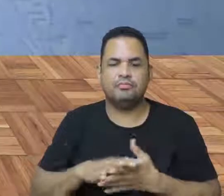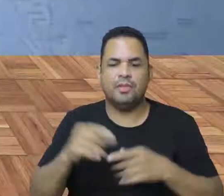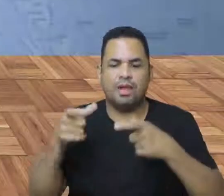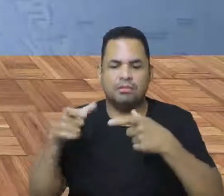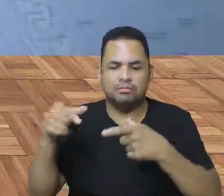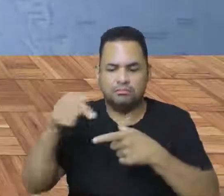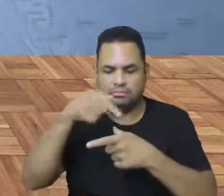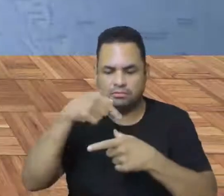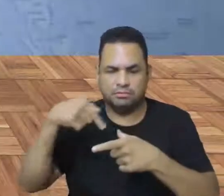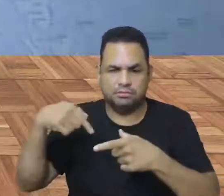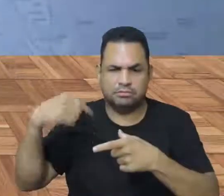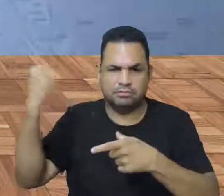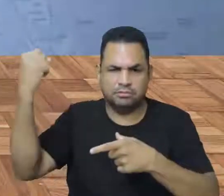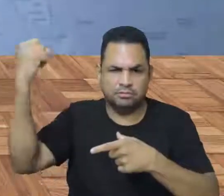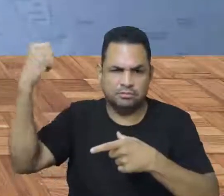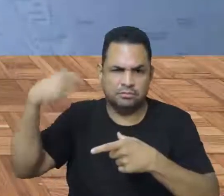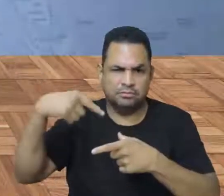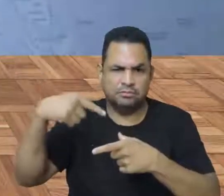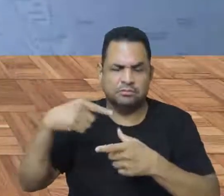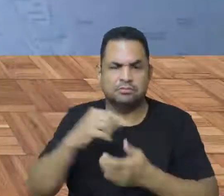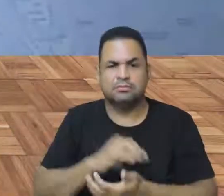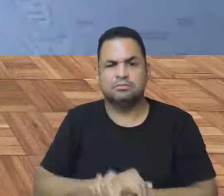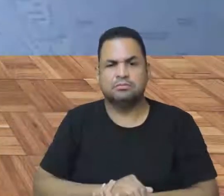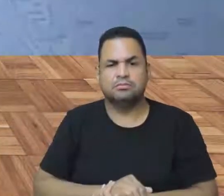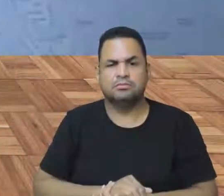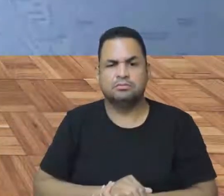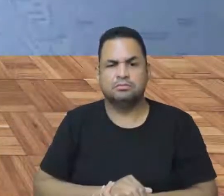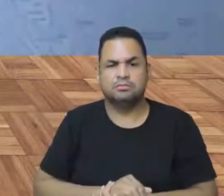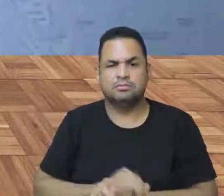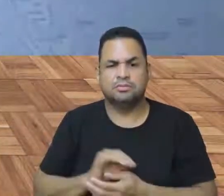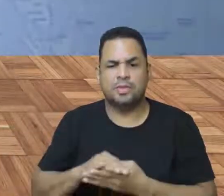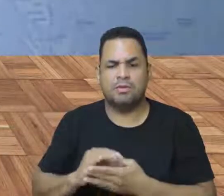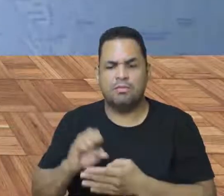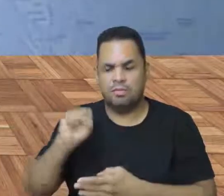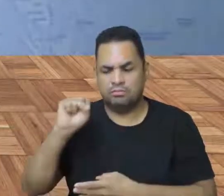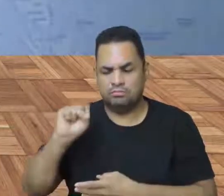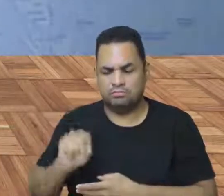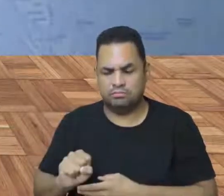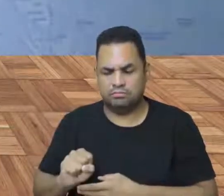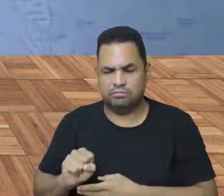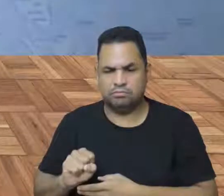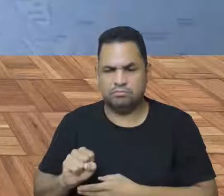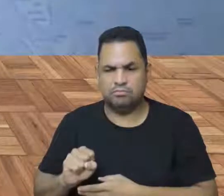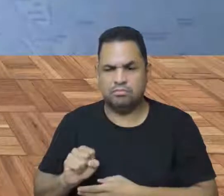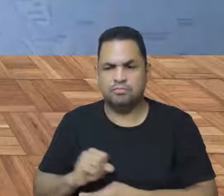de ozônio está no Polo Sul.